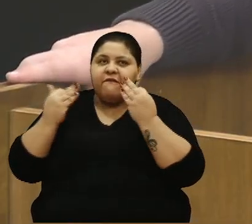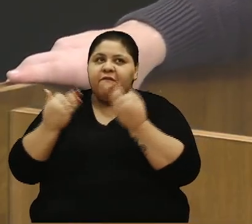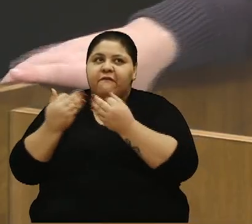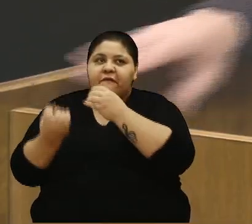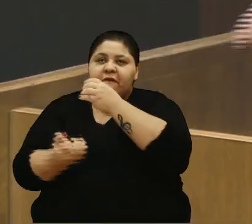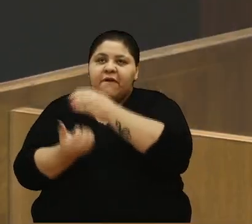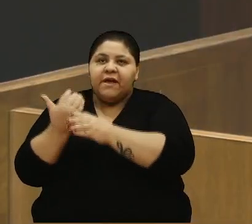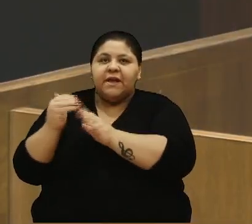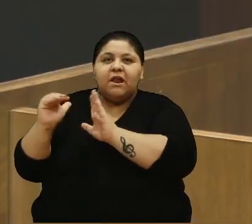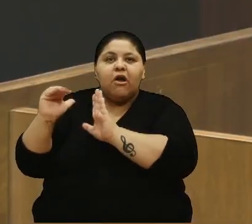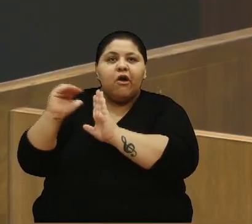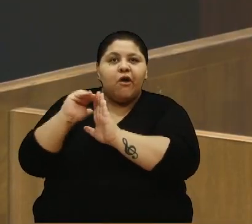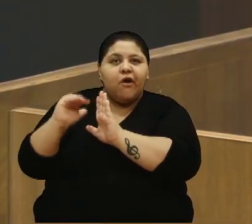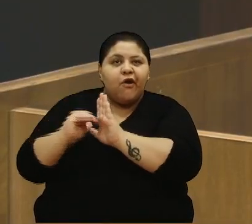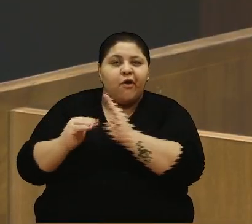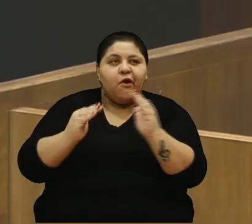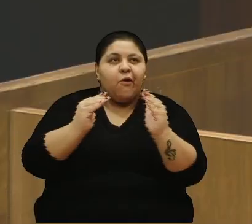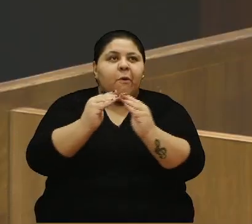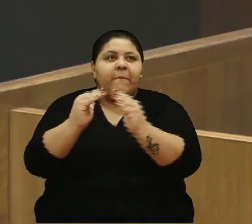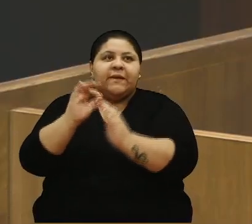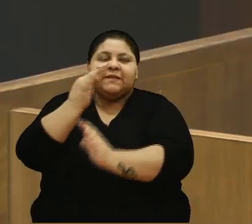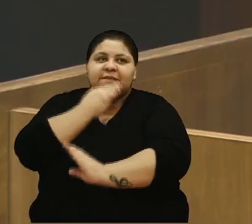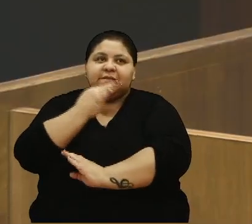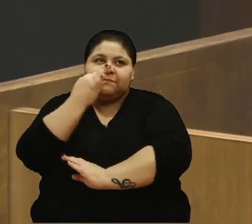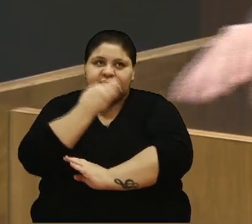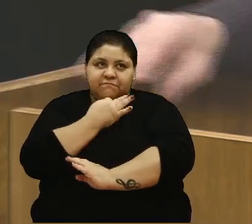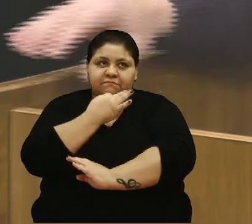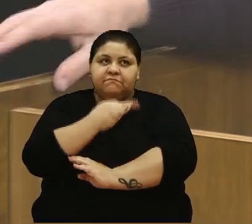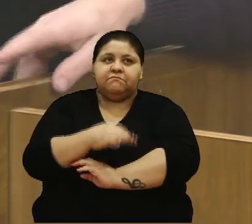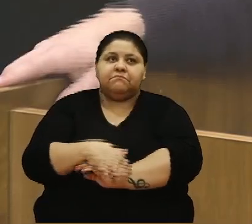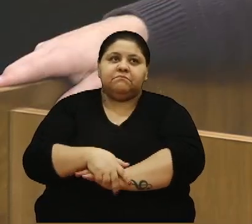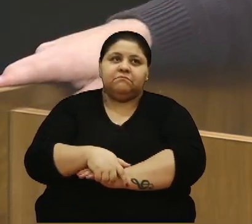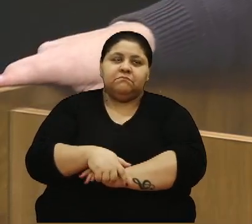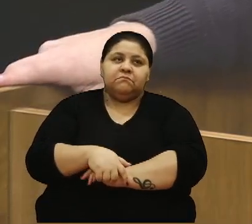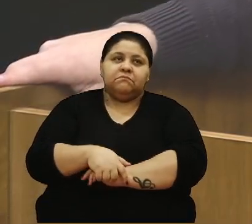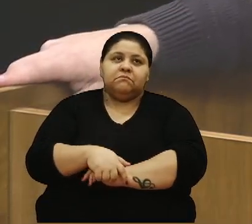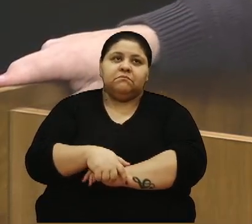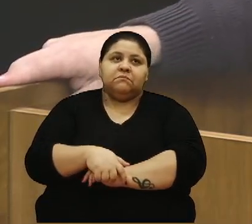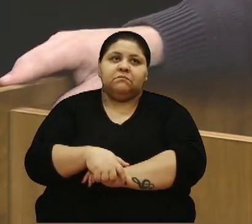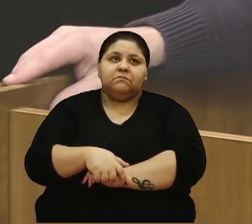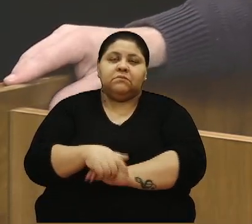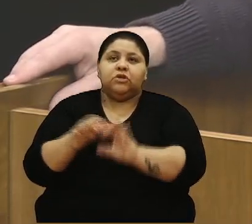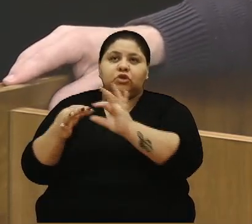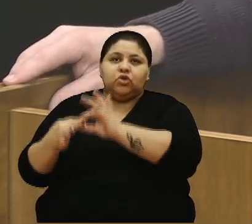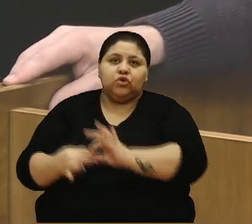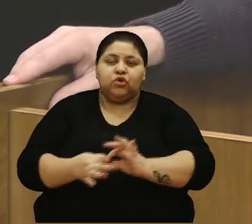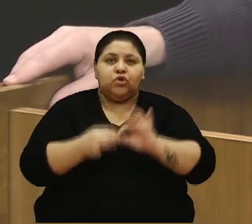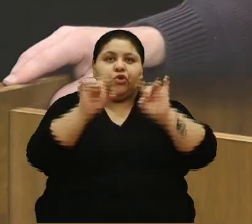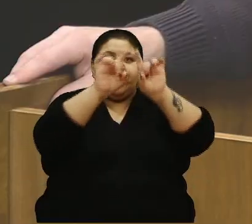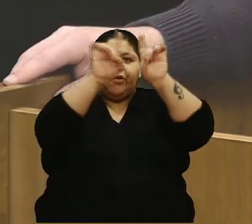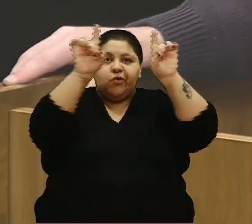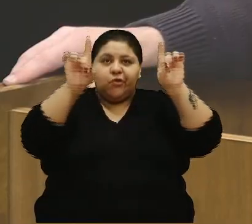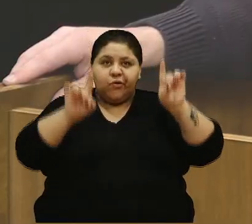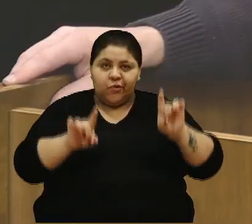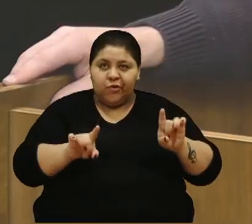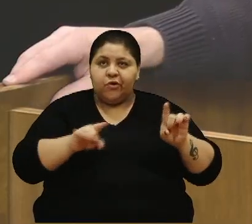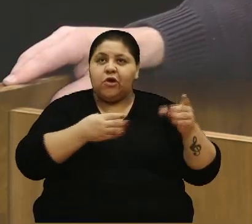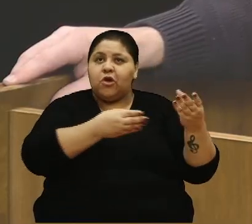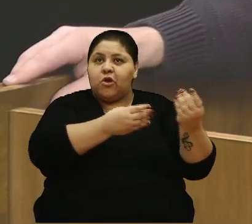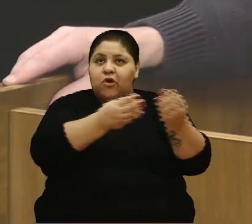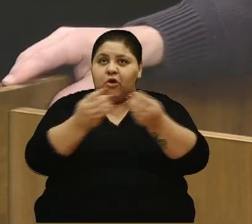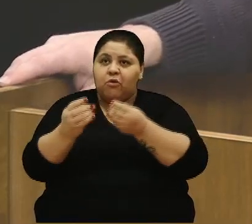um programa, o Habita Caxias, que junto com os servidores e muitos